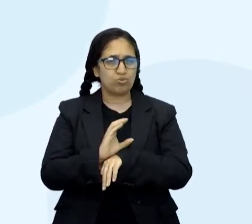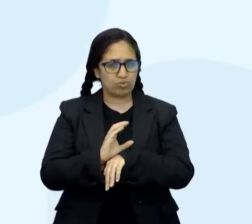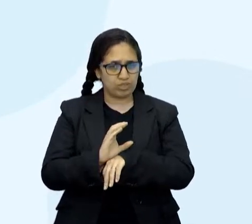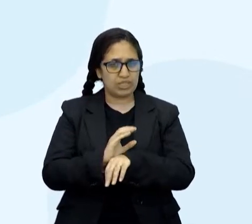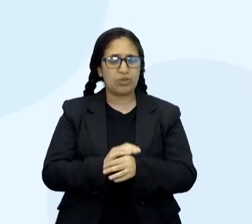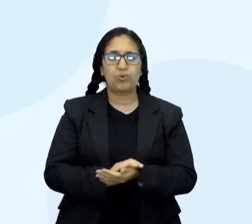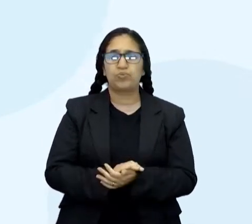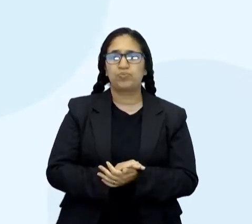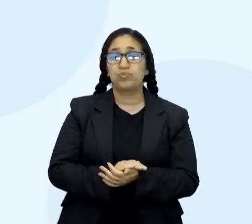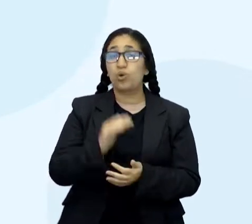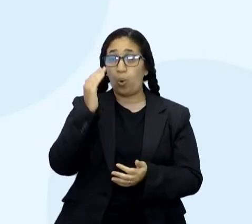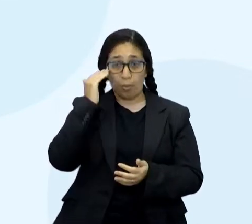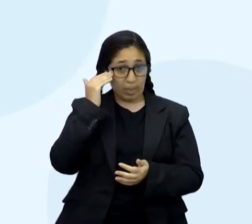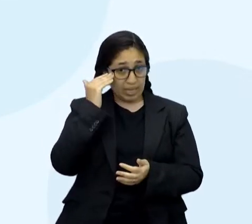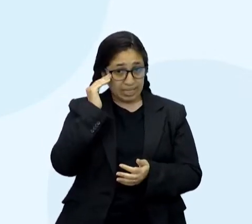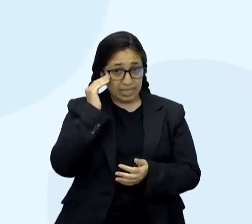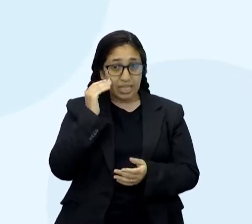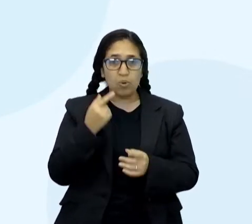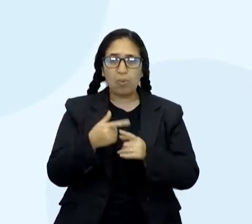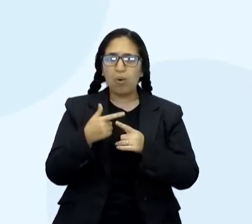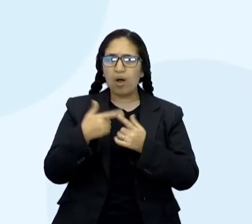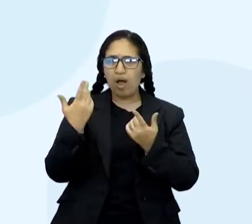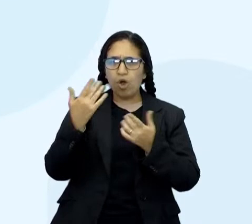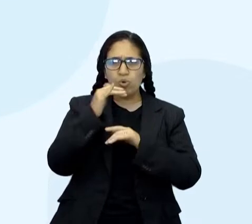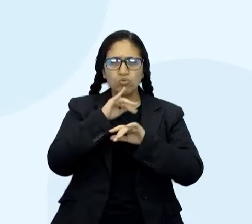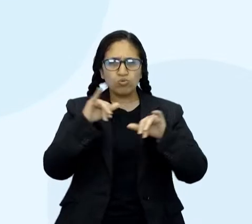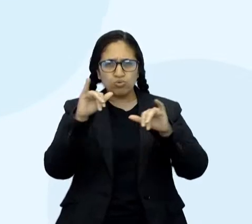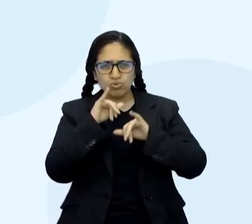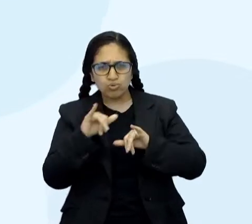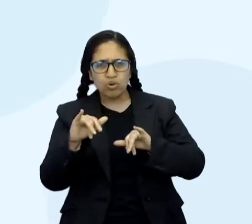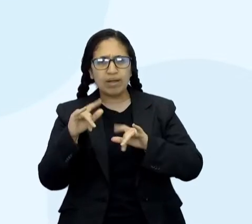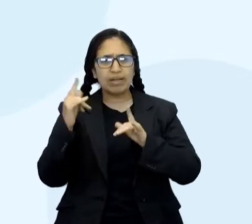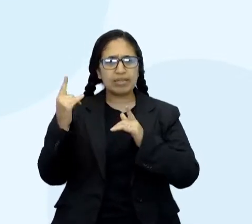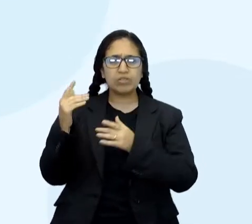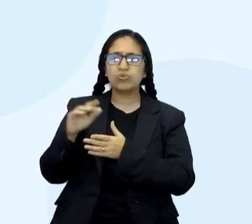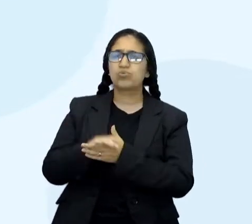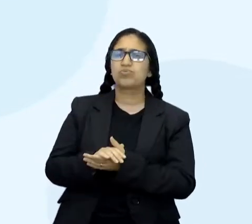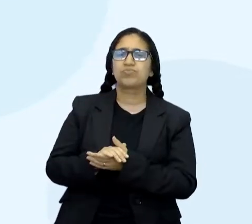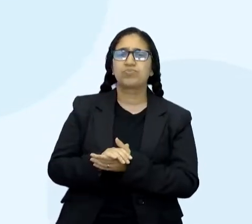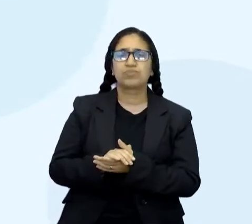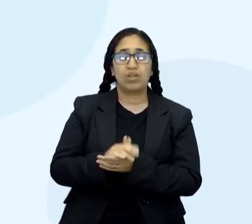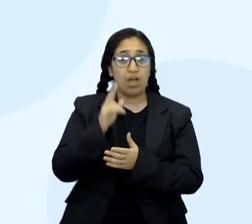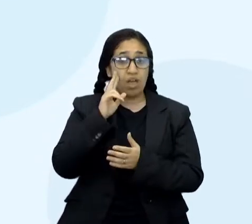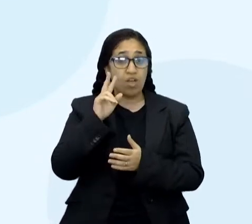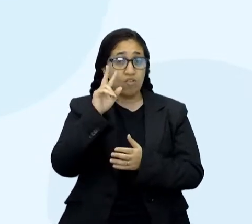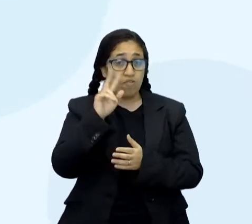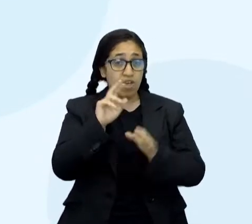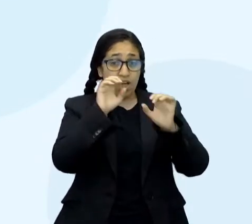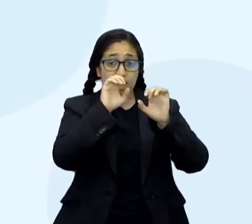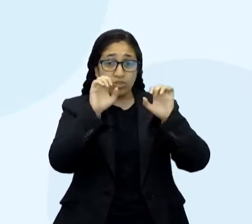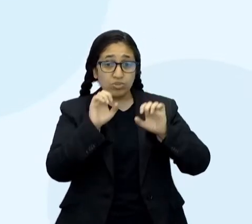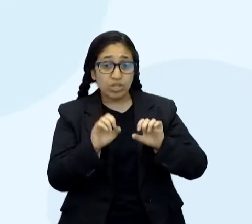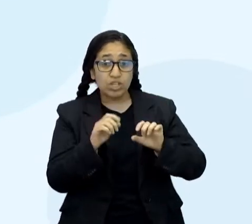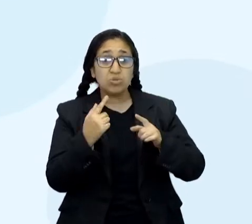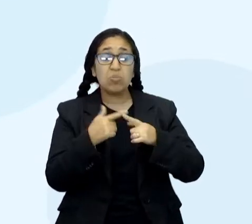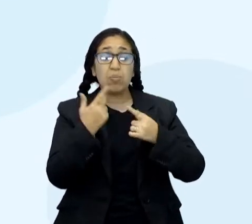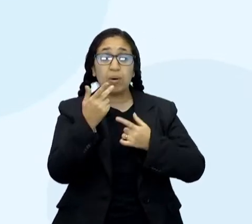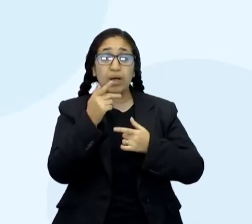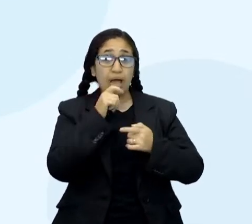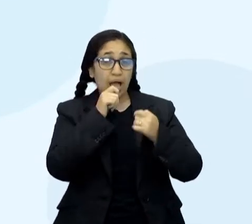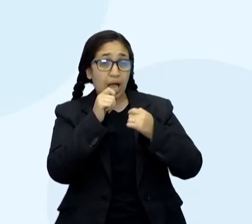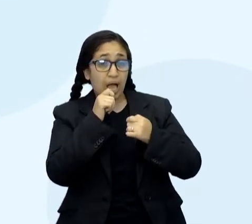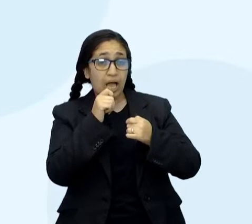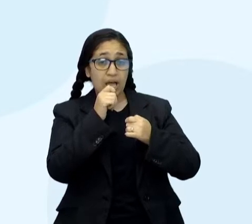Constituição. Compreender a finalidade do jornalismo de soluções. Rever a estrutura e a finalidade da